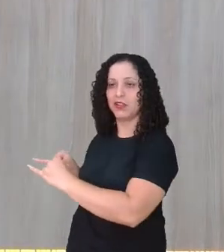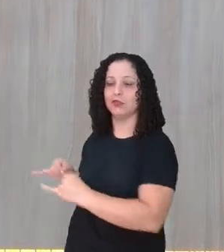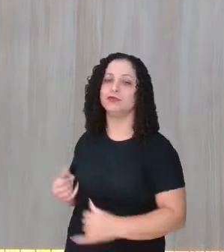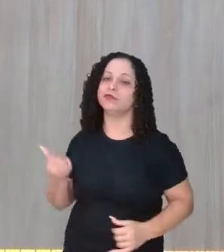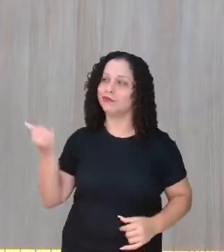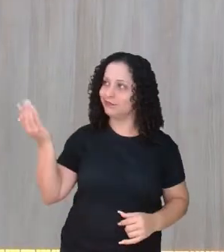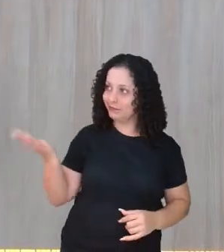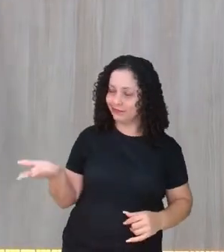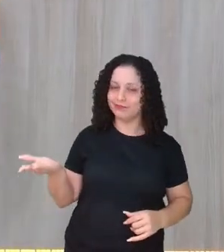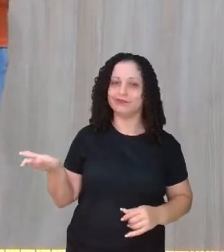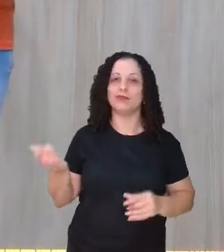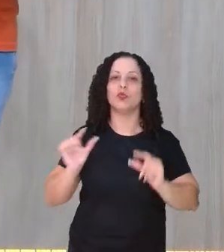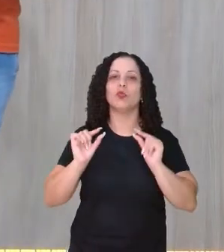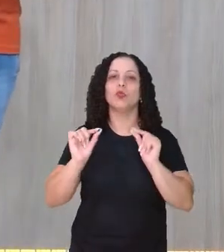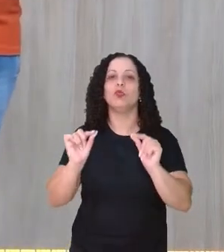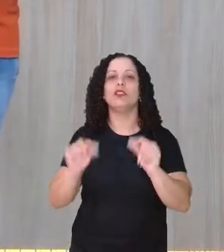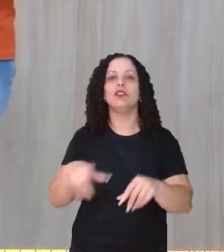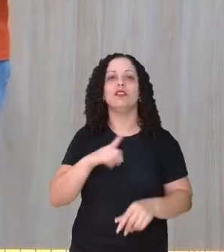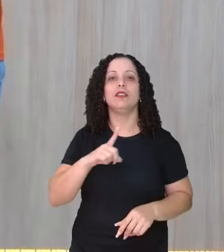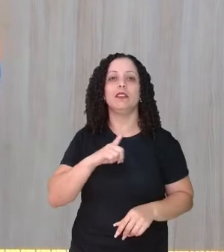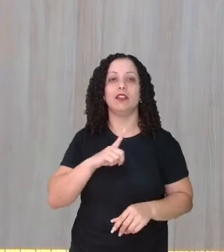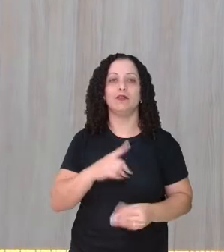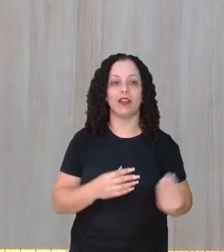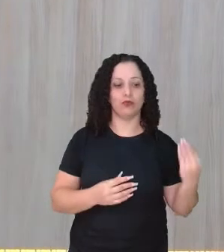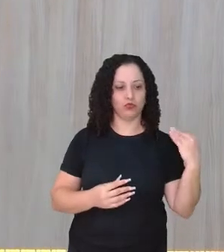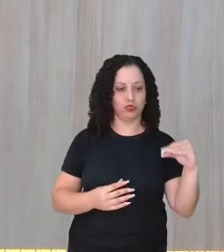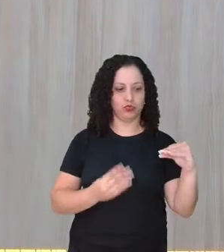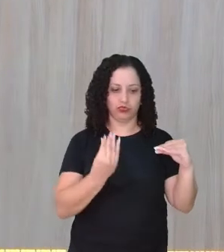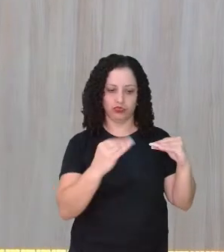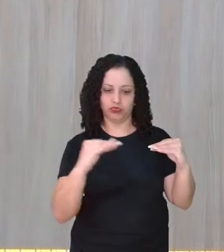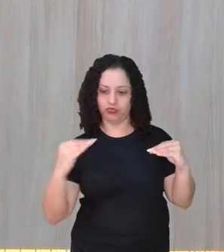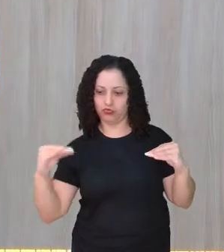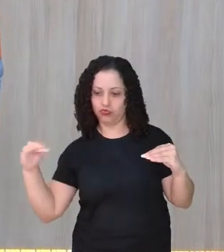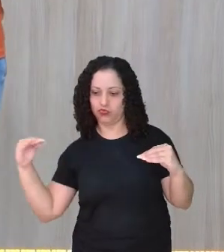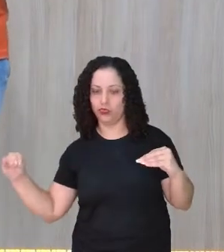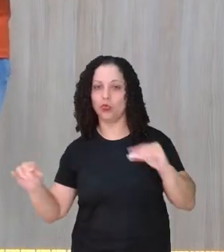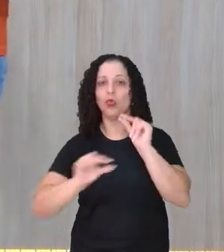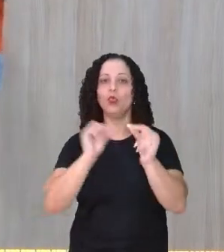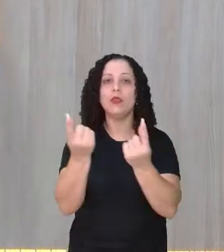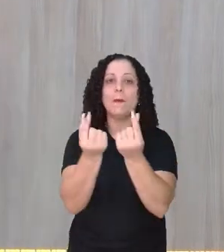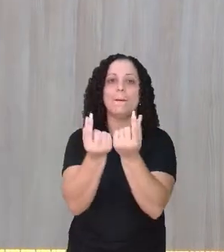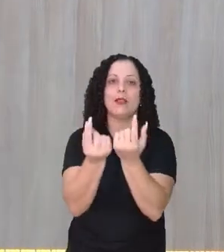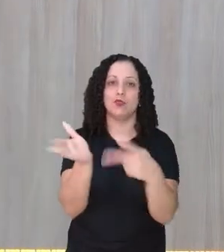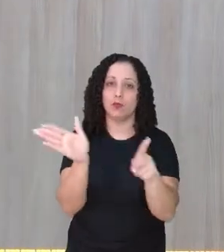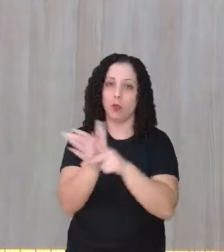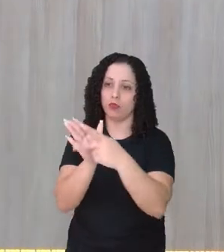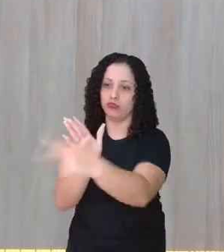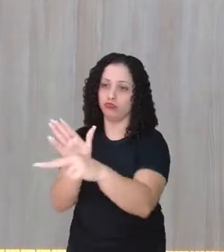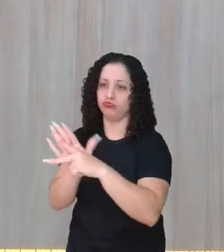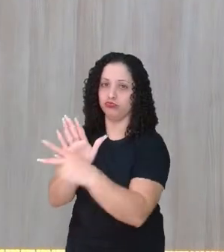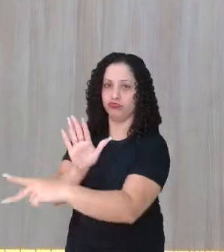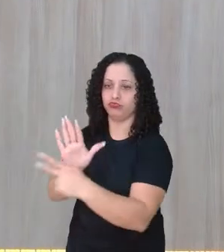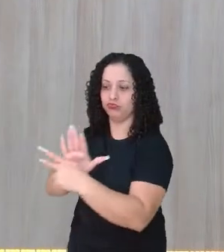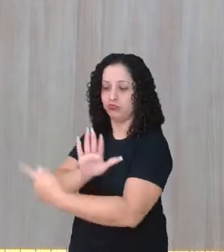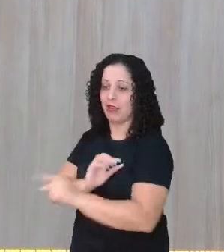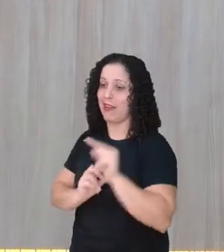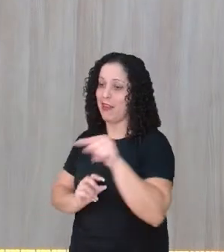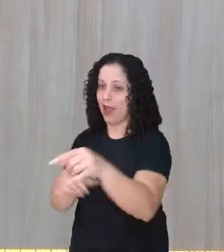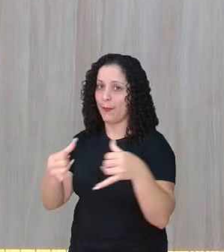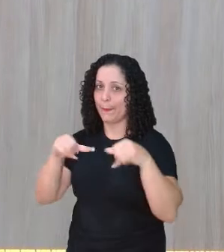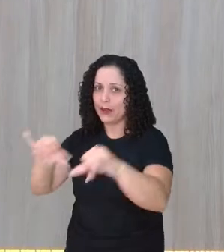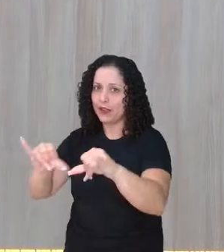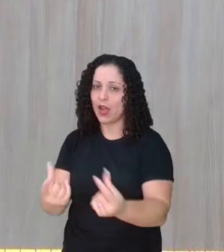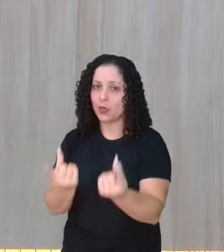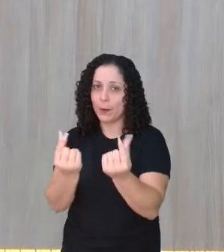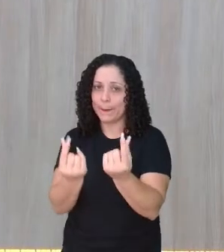essa expressão e vão colocar os valores que ele encontrou no mercado que ele foi. Então, se ele encontrou que o biscoito lá é